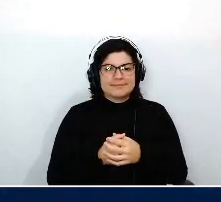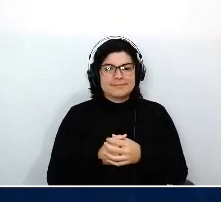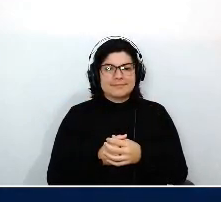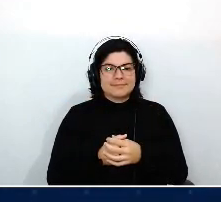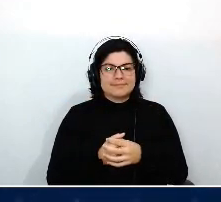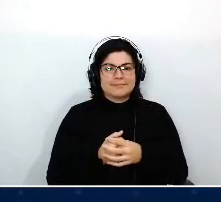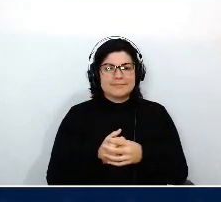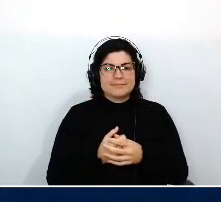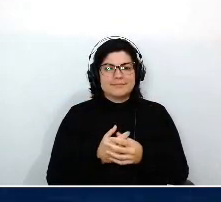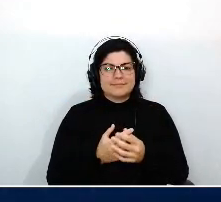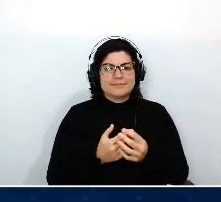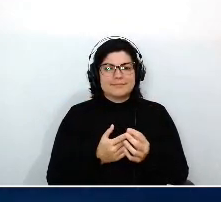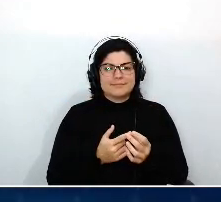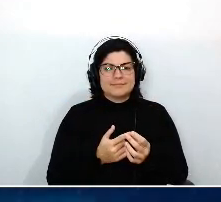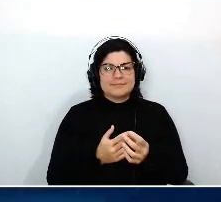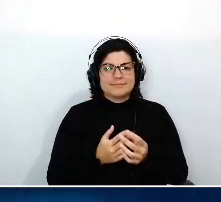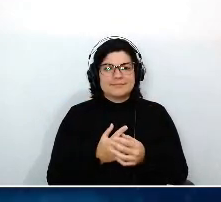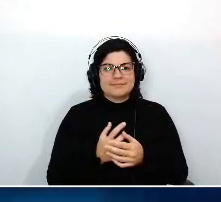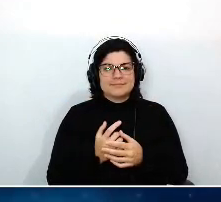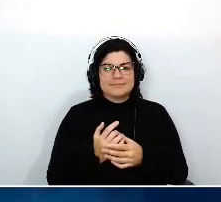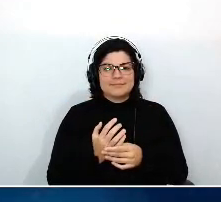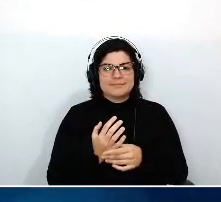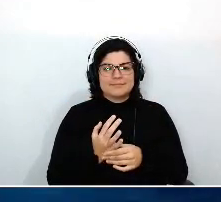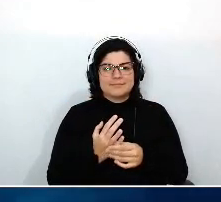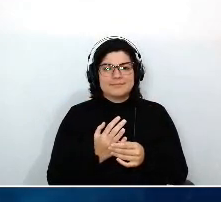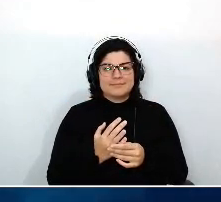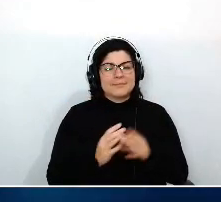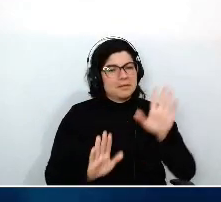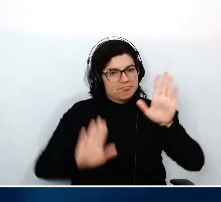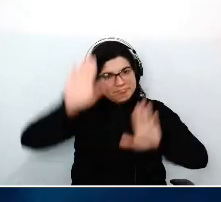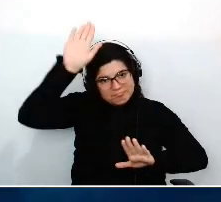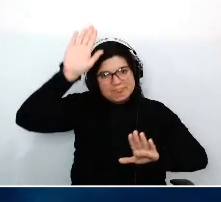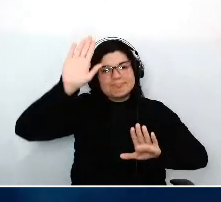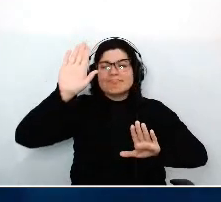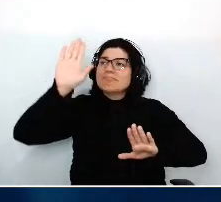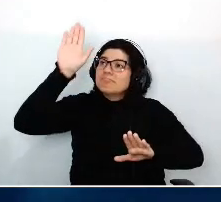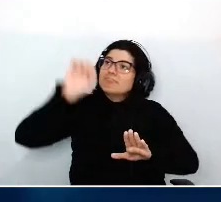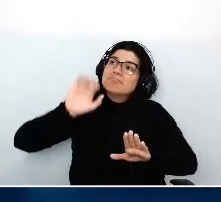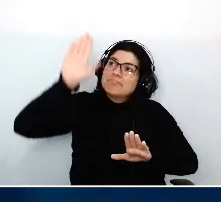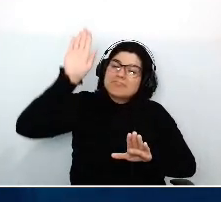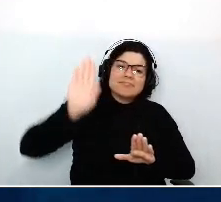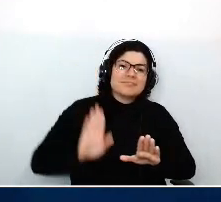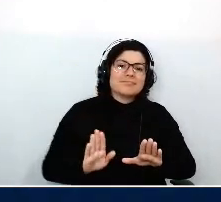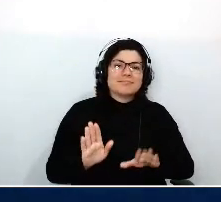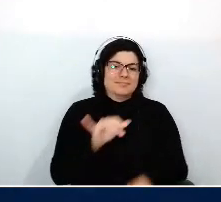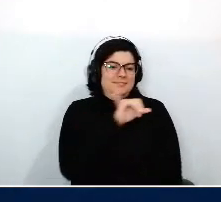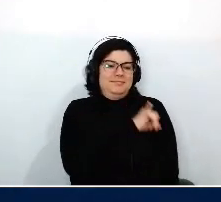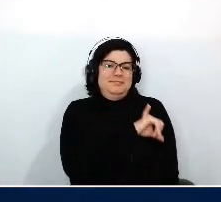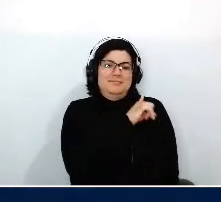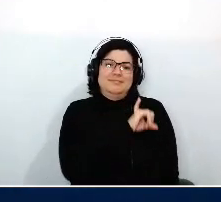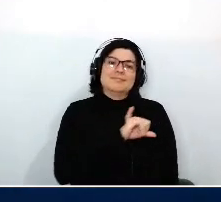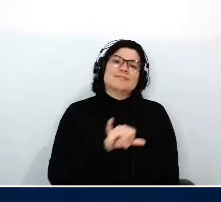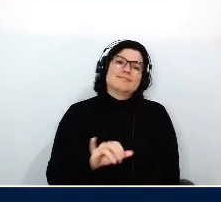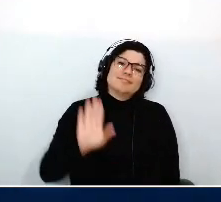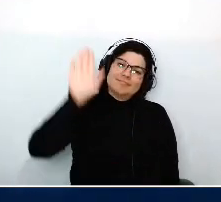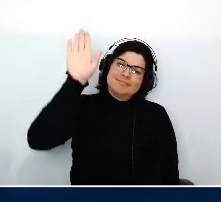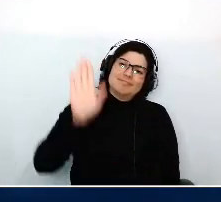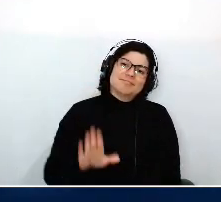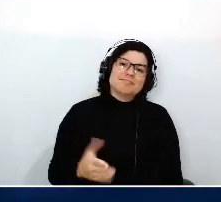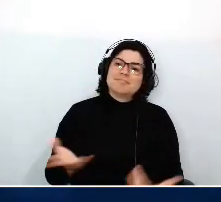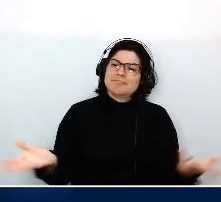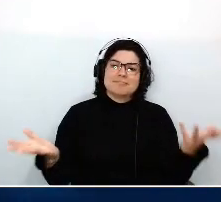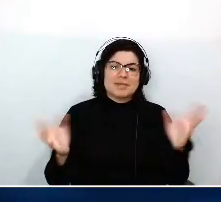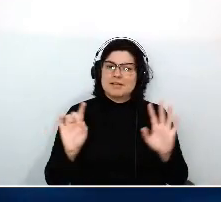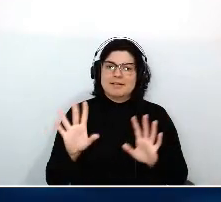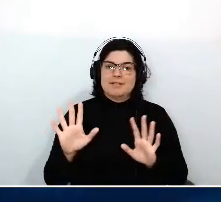Pergunta aqui, ó. Levanta a mão, gente. A pessoa levanta, é do Rio, né, pô? O Rio é fogo. A pessoa do Rio levanta a mão e pô, não é assalto não,